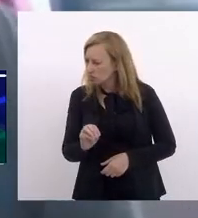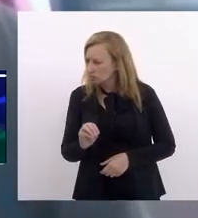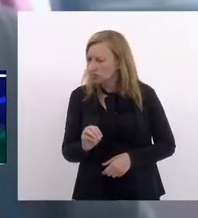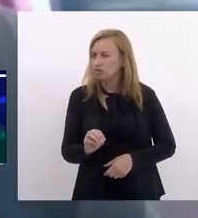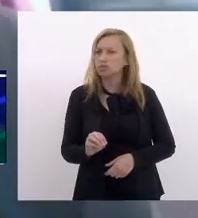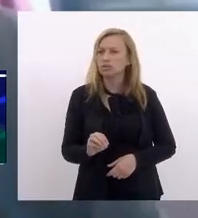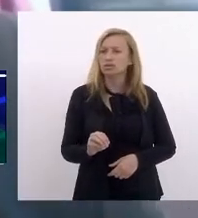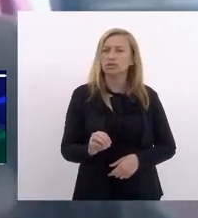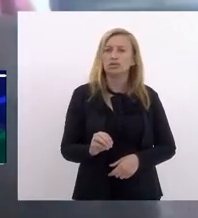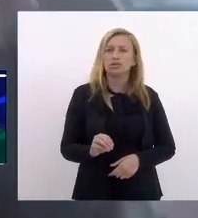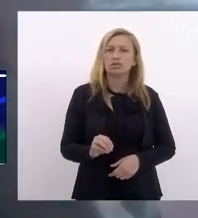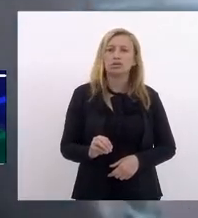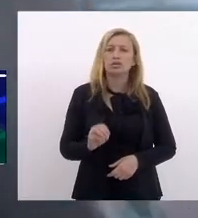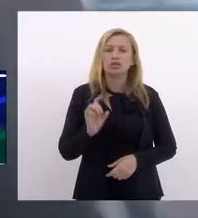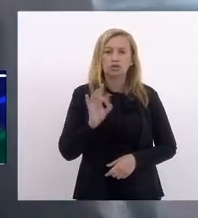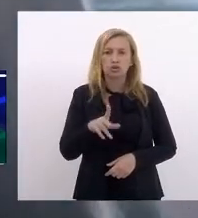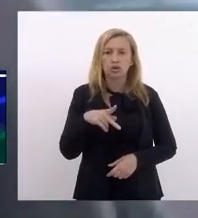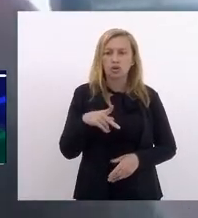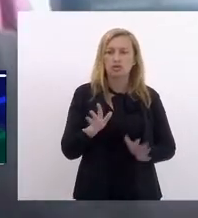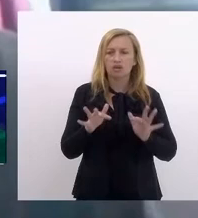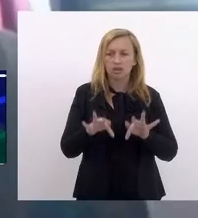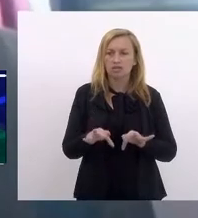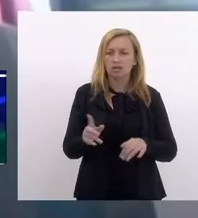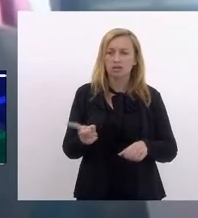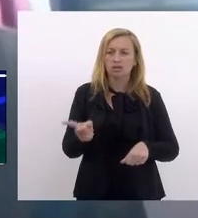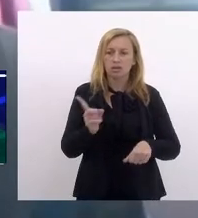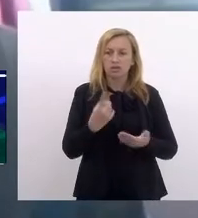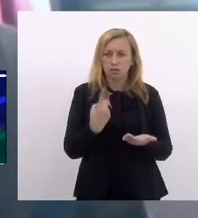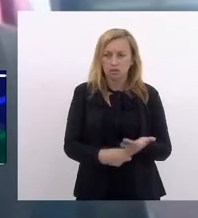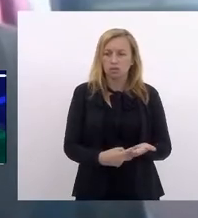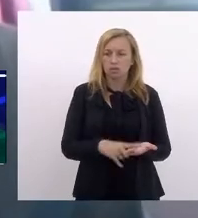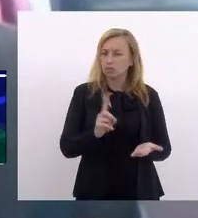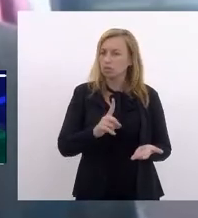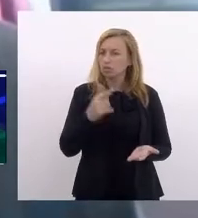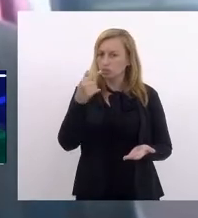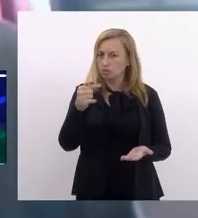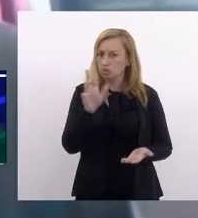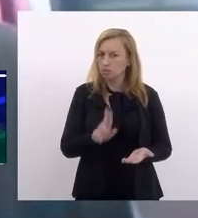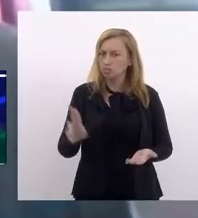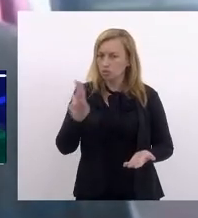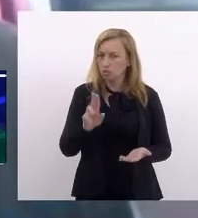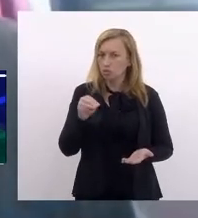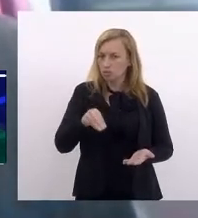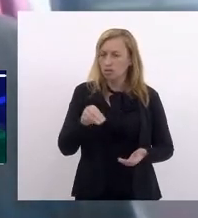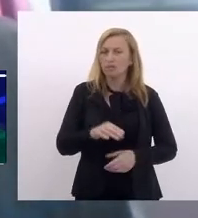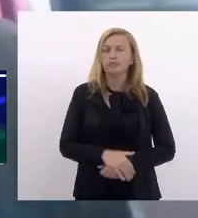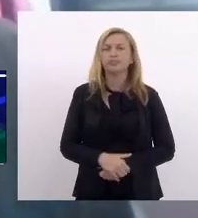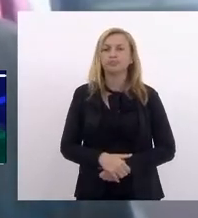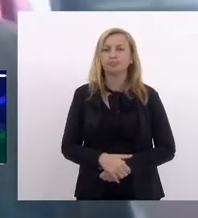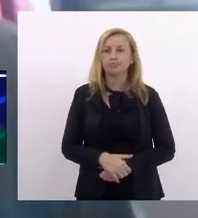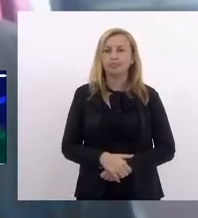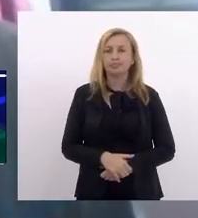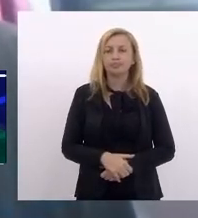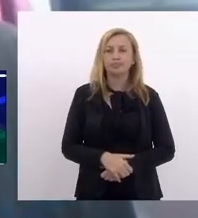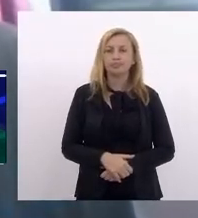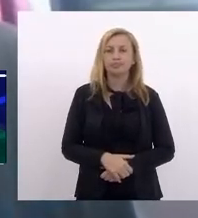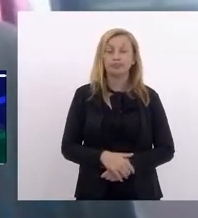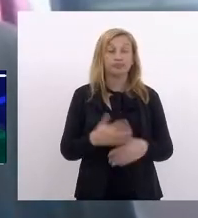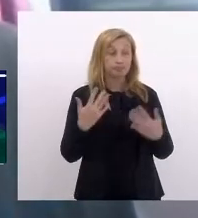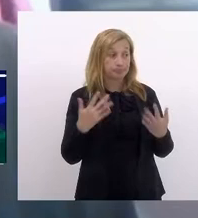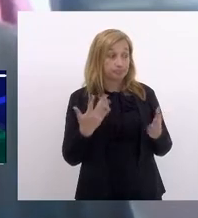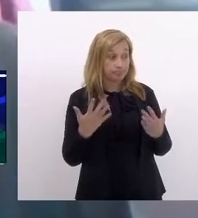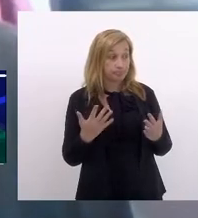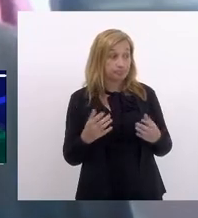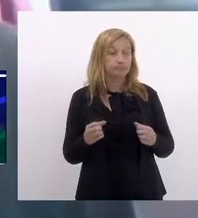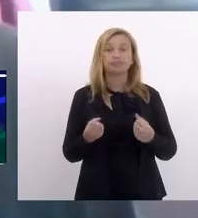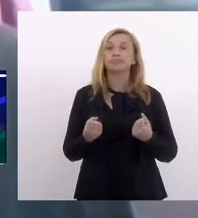só concluiria, para respeitar meu compromisso de não usar os 7 minutos, e até complementando,